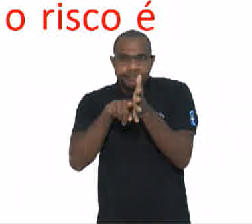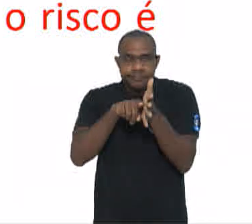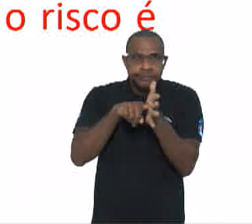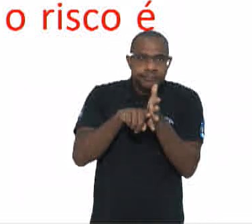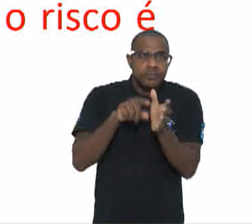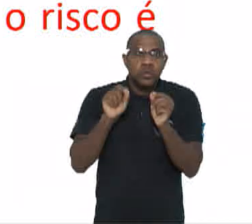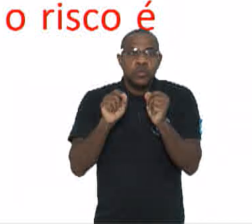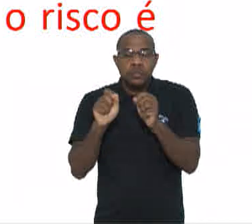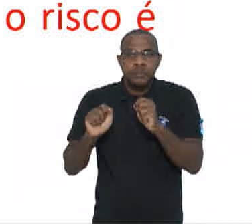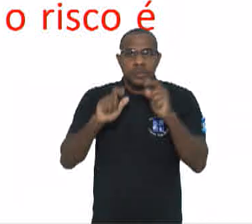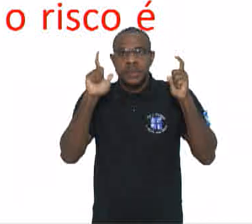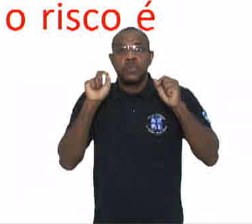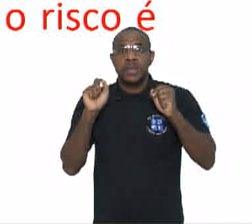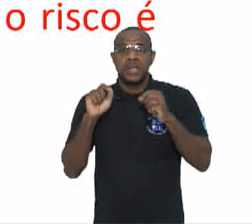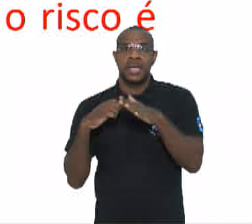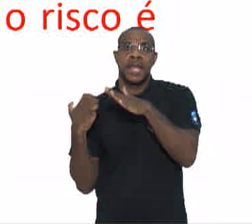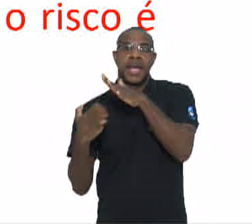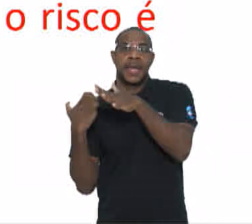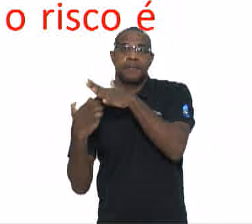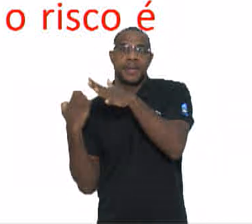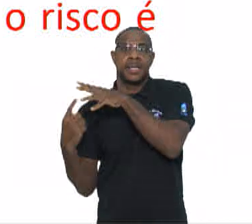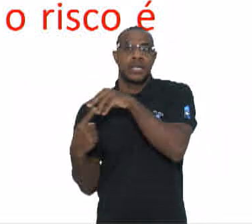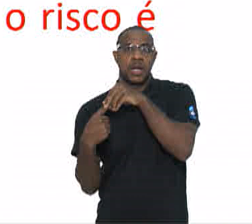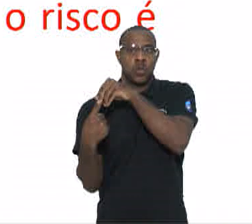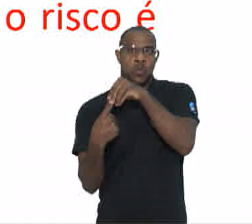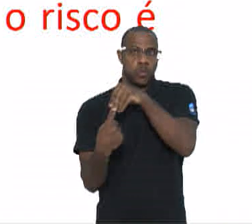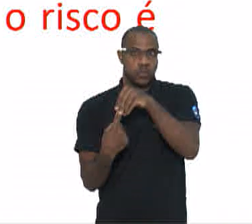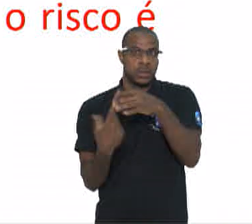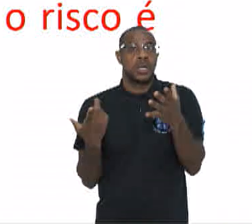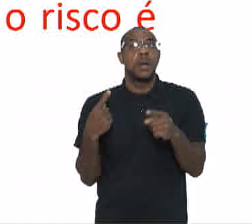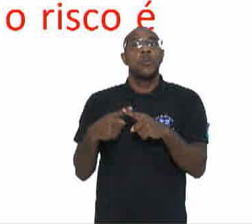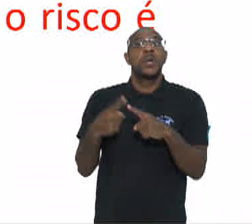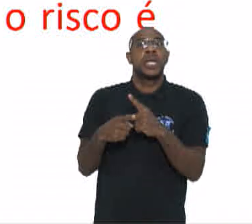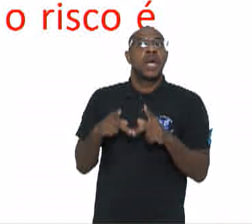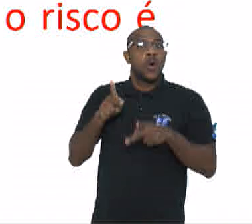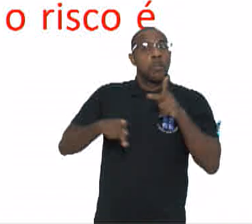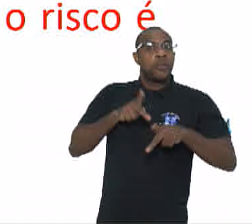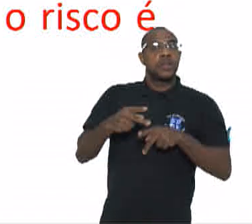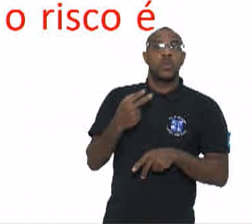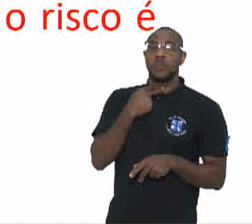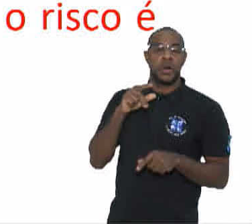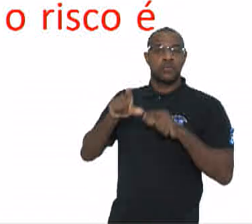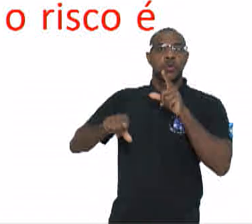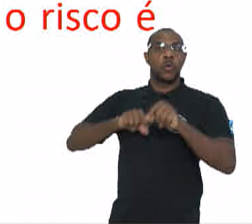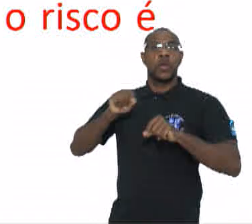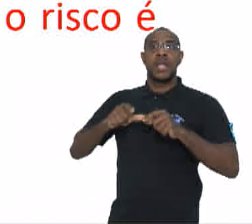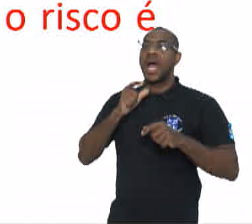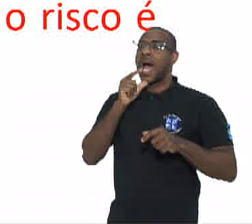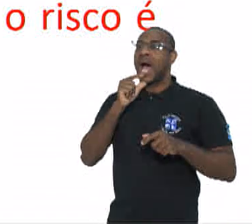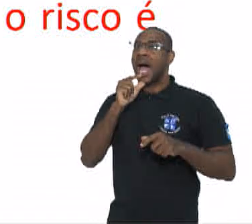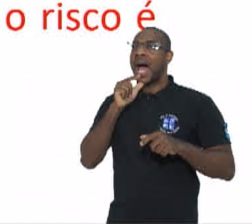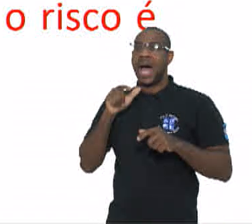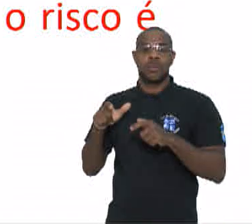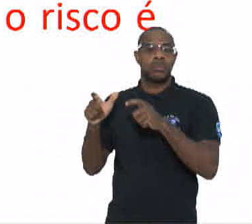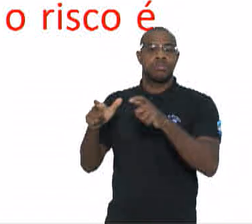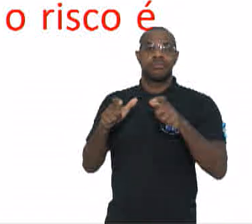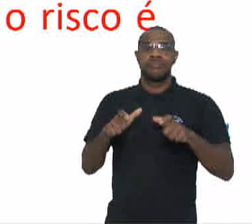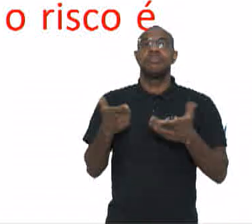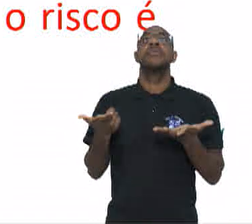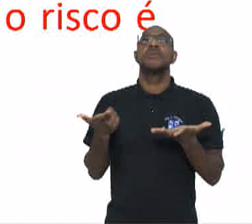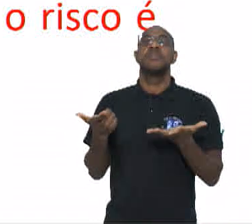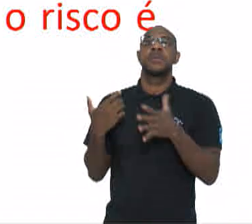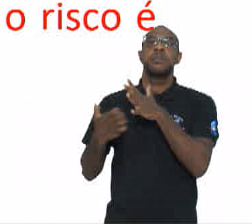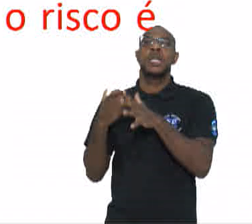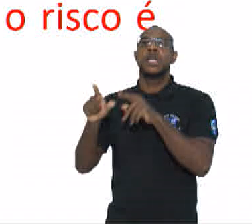monopólio porque o consumidor não pode escolher de onde vem sua água ou o operador que leva seu esgoto.